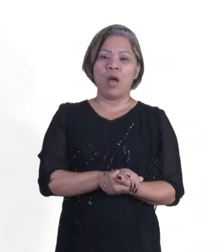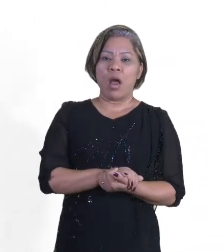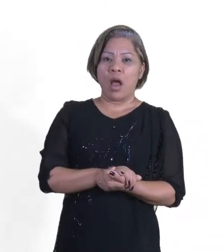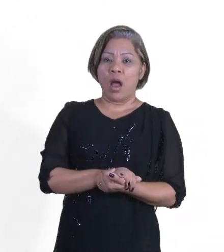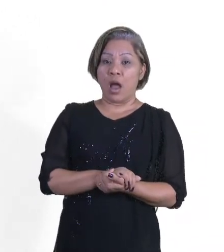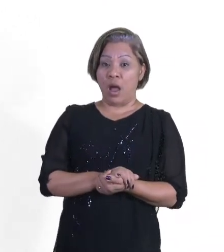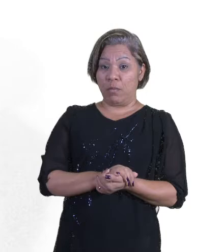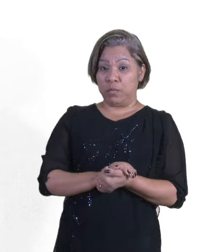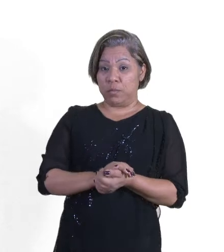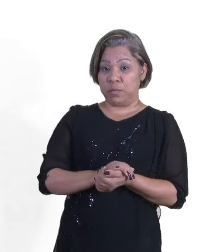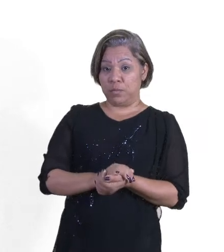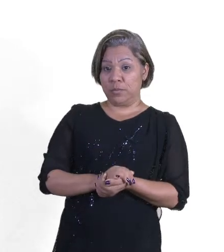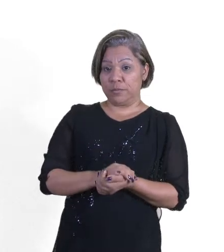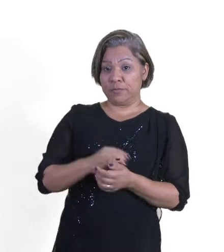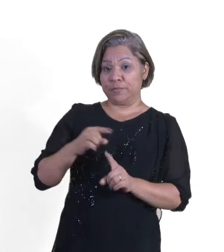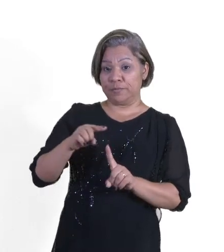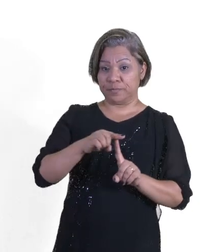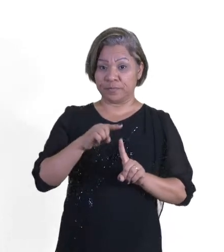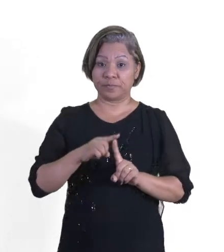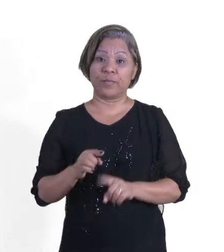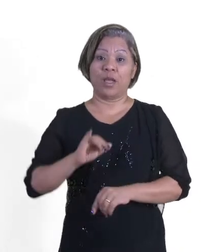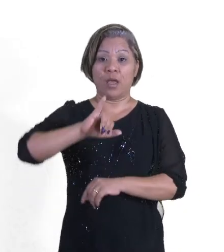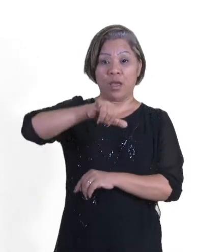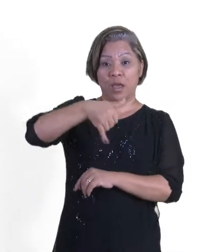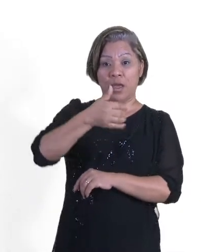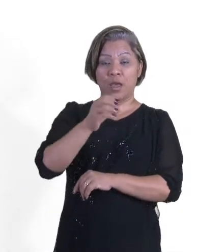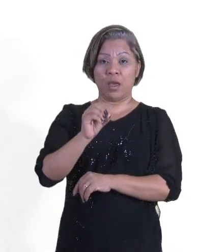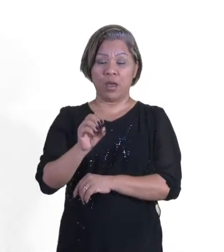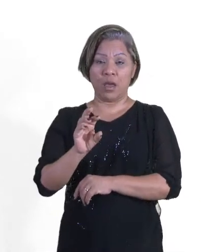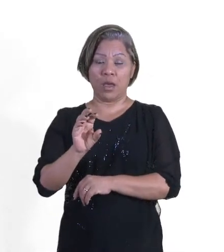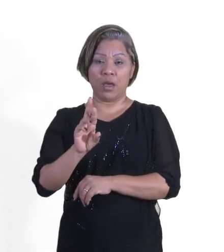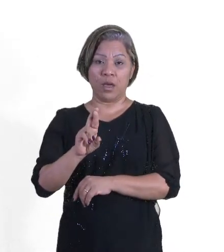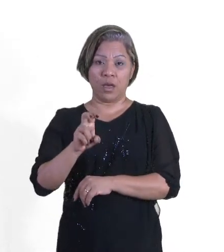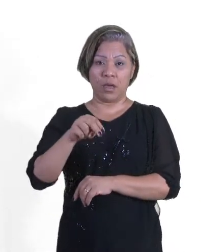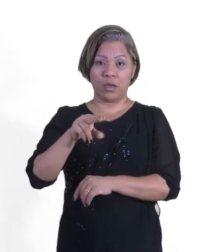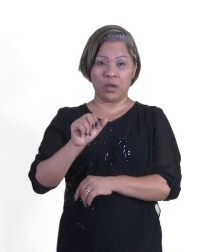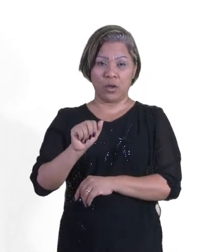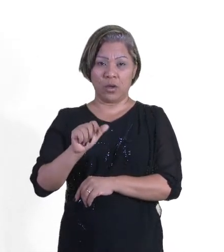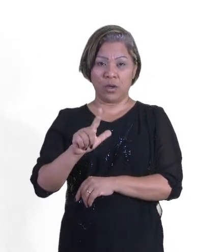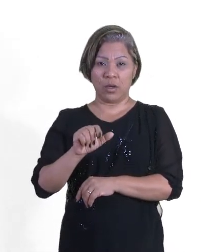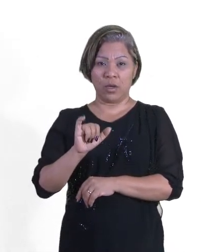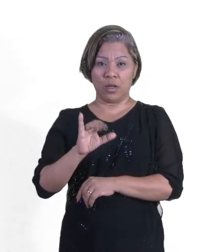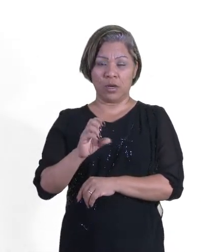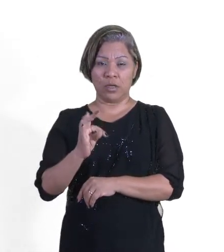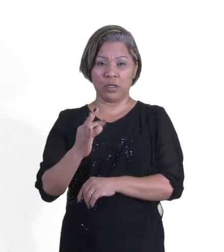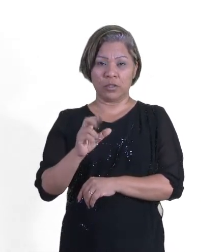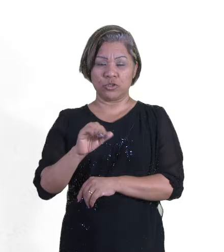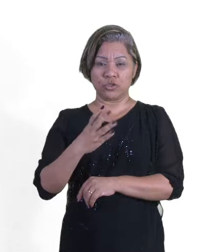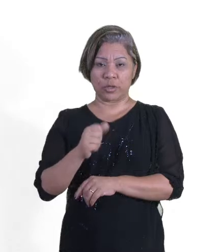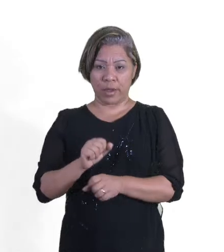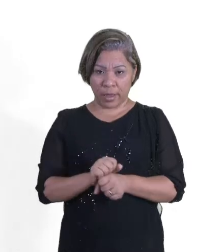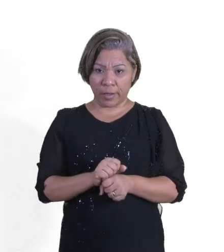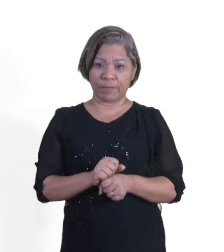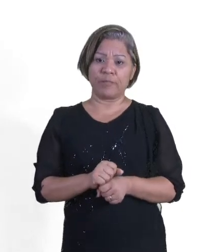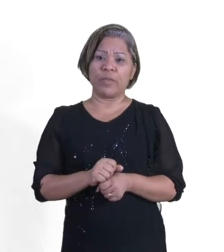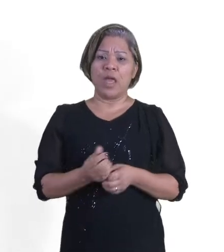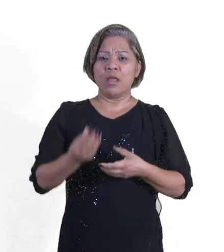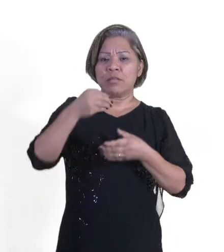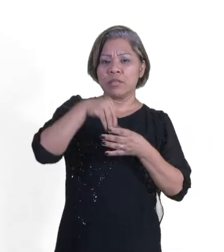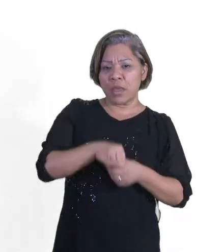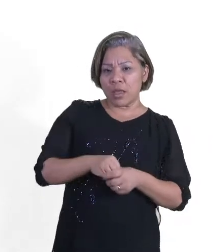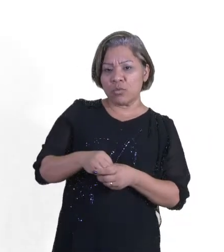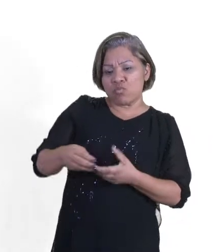mais comum das crônicas da atualidade, produzidas para o meio de comunicação, onde utiliza temas